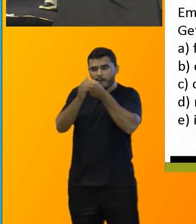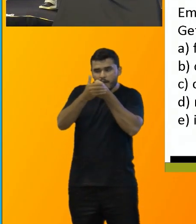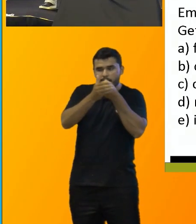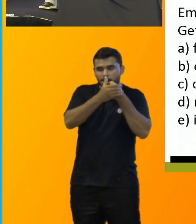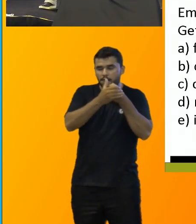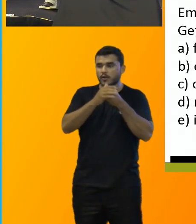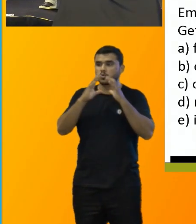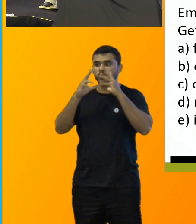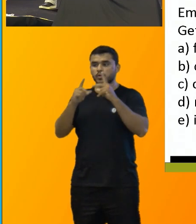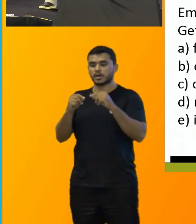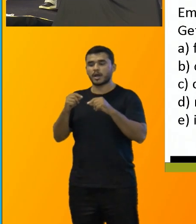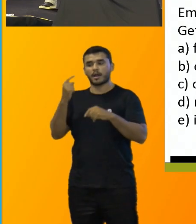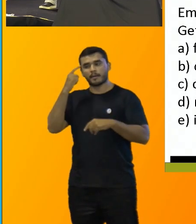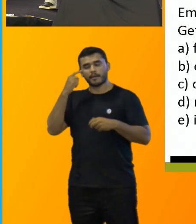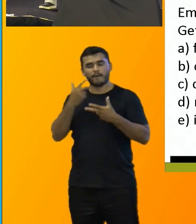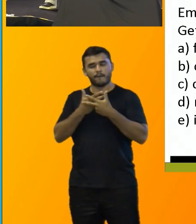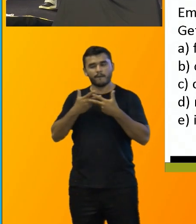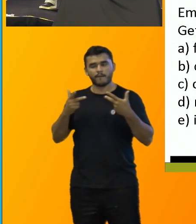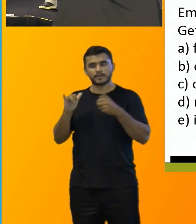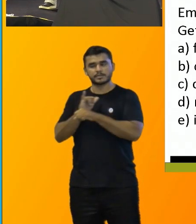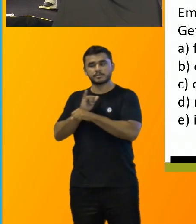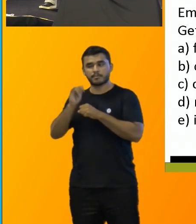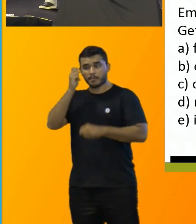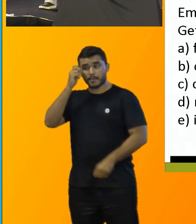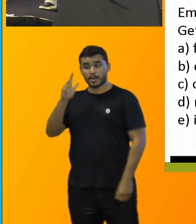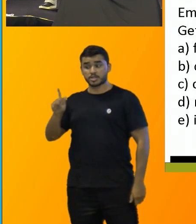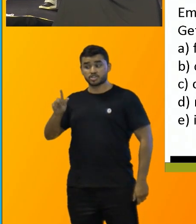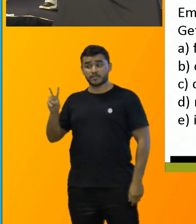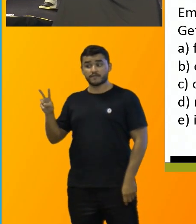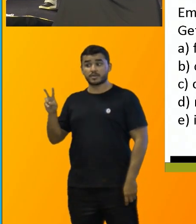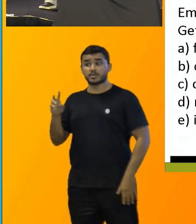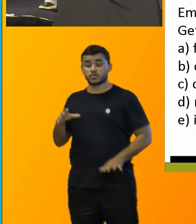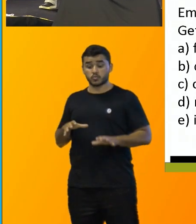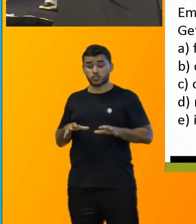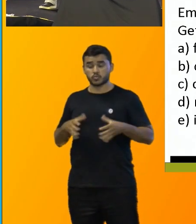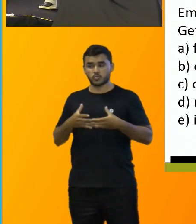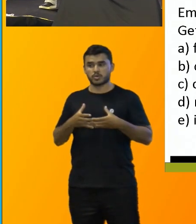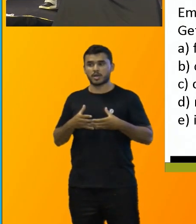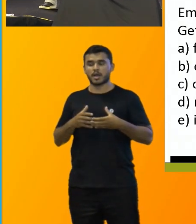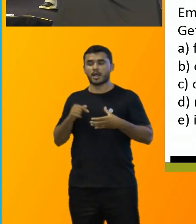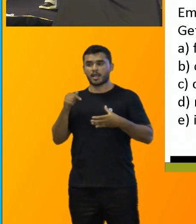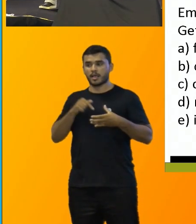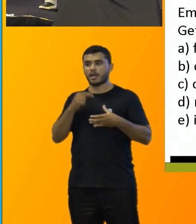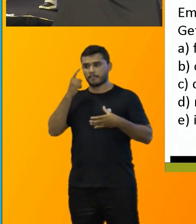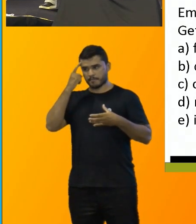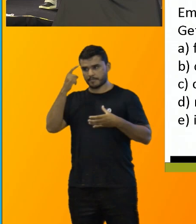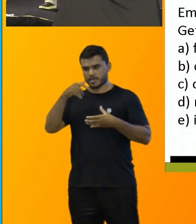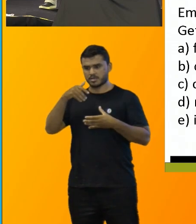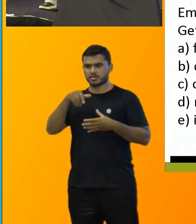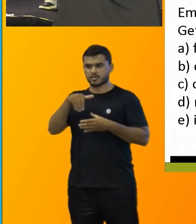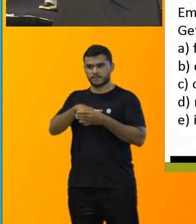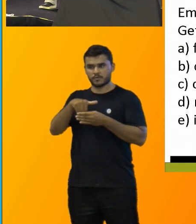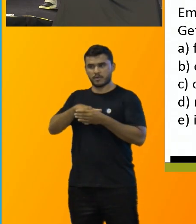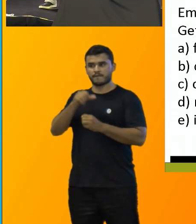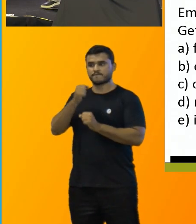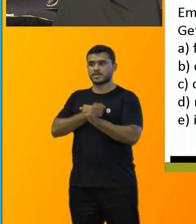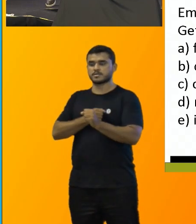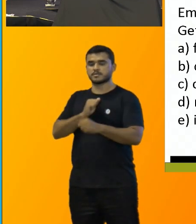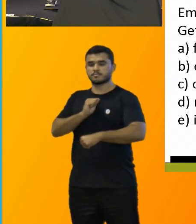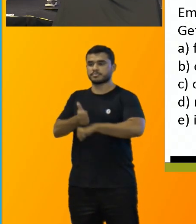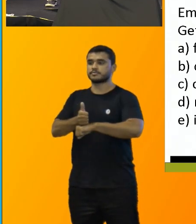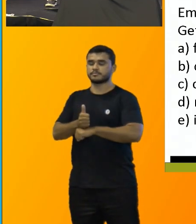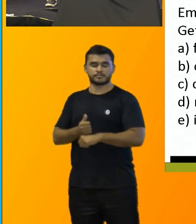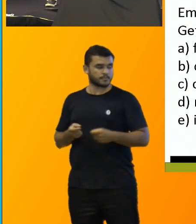às novas realidades, não há dúvida, era a criação desse mecanismo e não a crítica. Letra